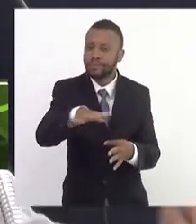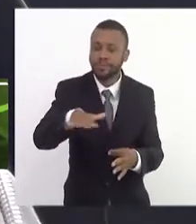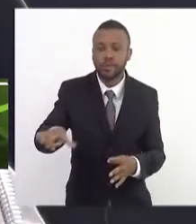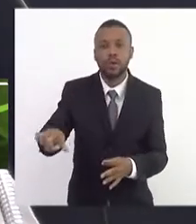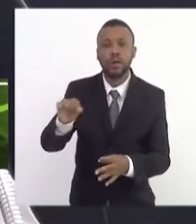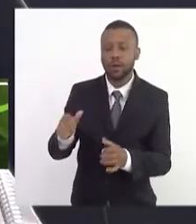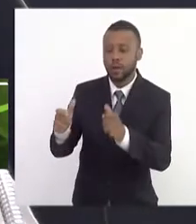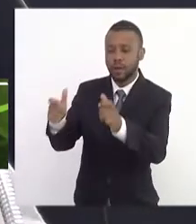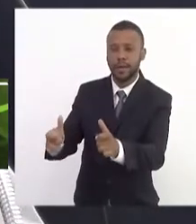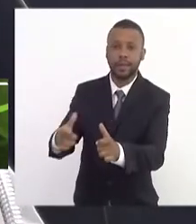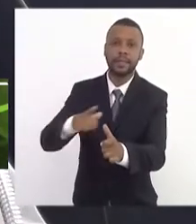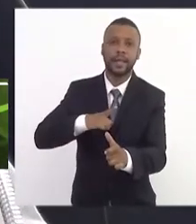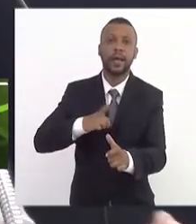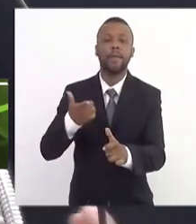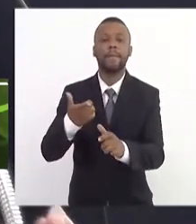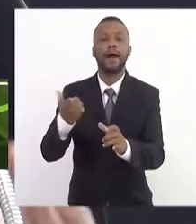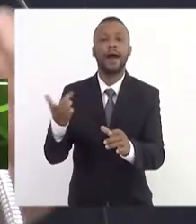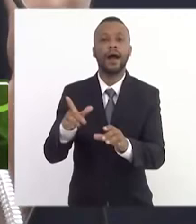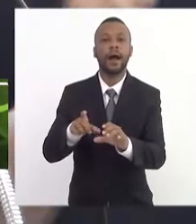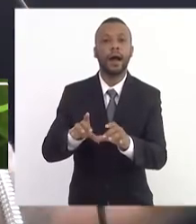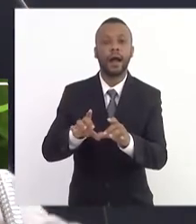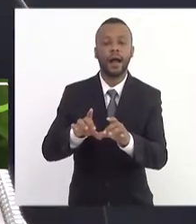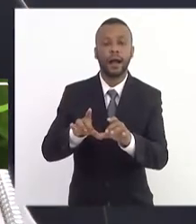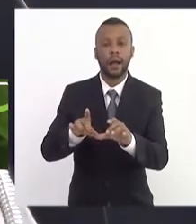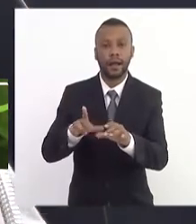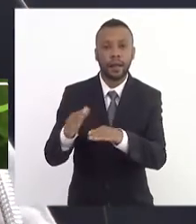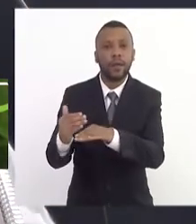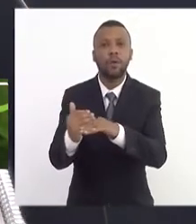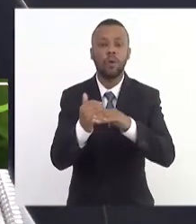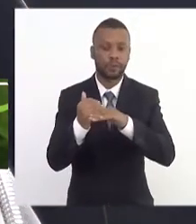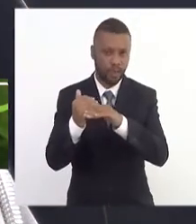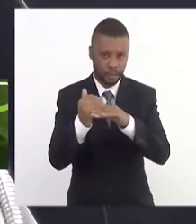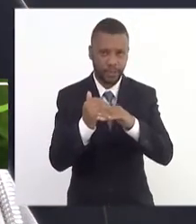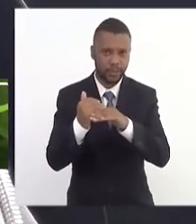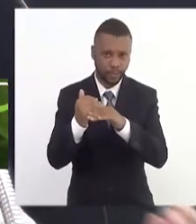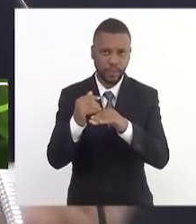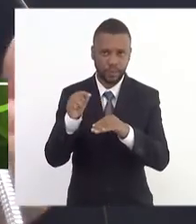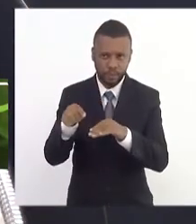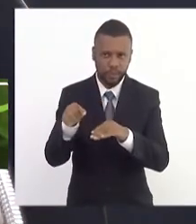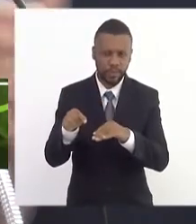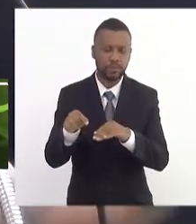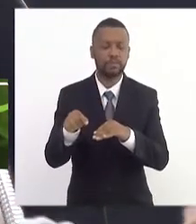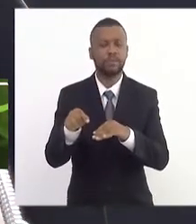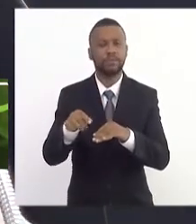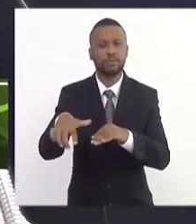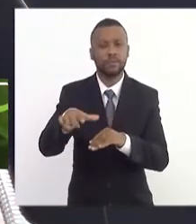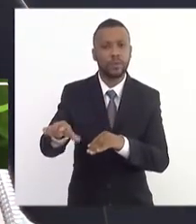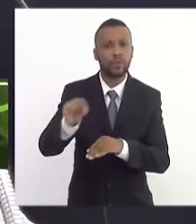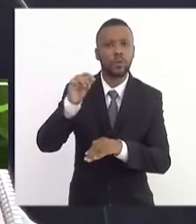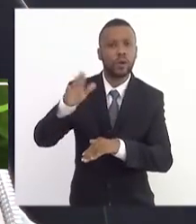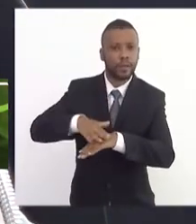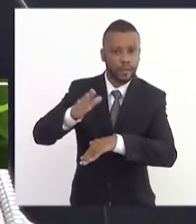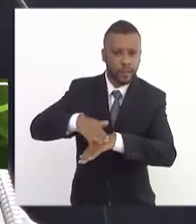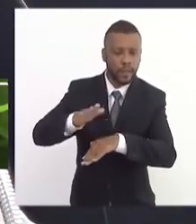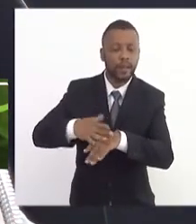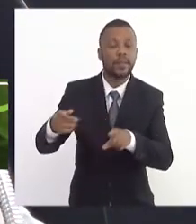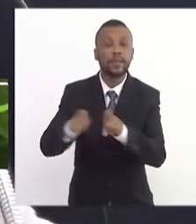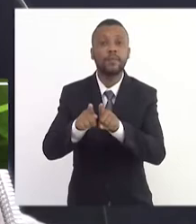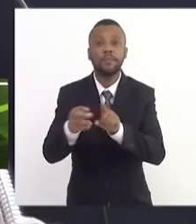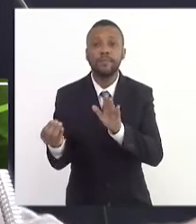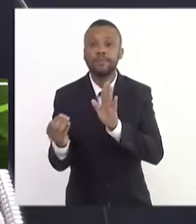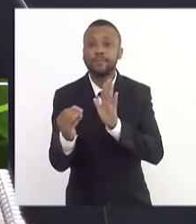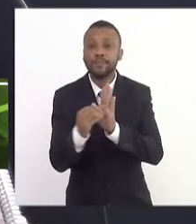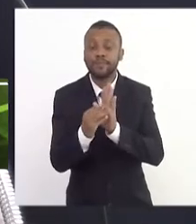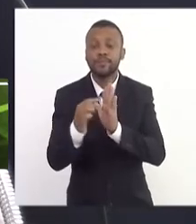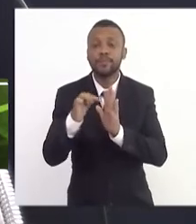uma isonomia na escolha deles, existe um critério técnico para escolher esses locais, que inclusive foram referenciados no termo técnico